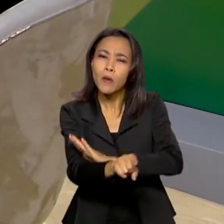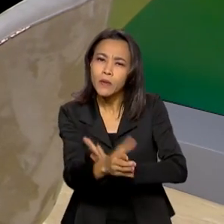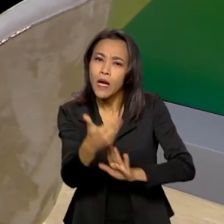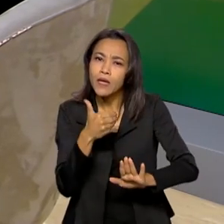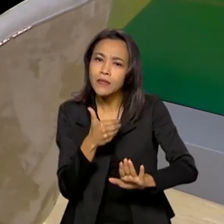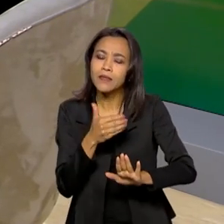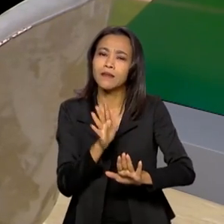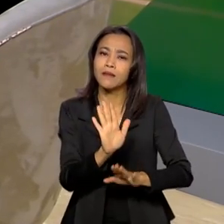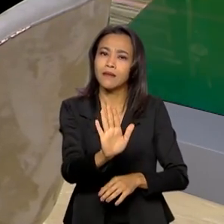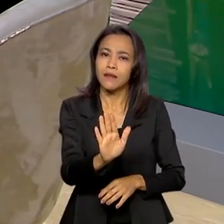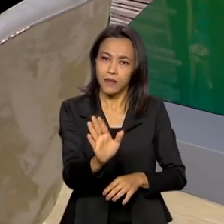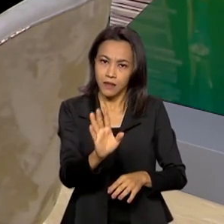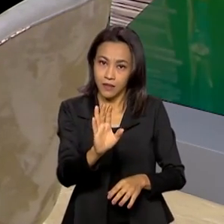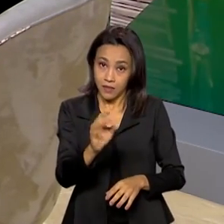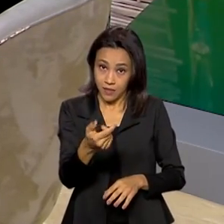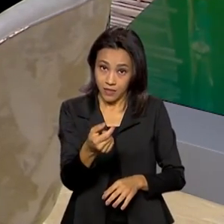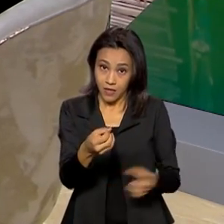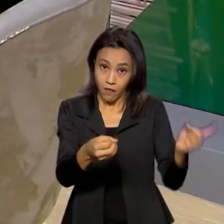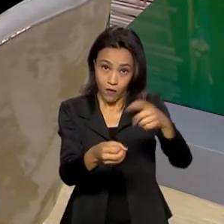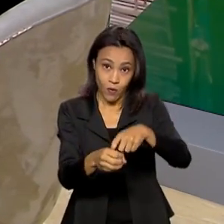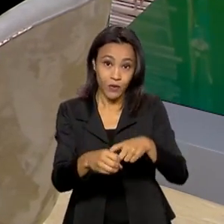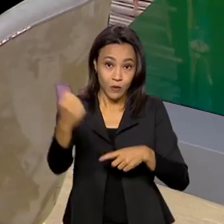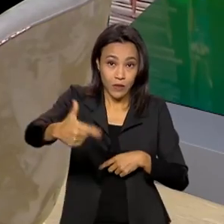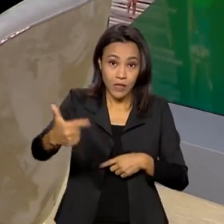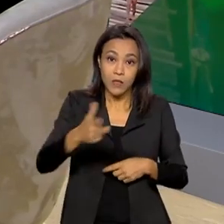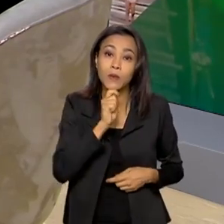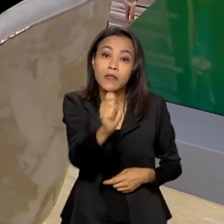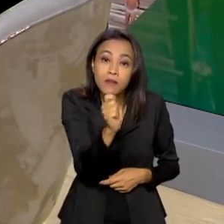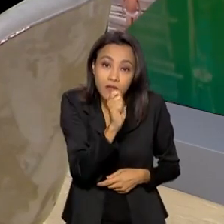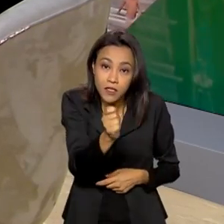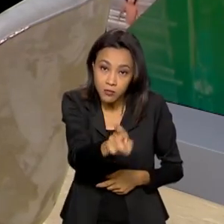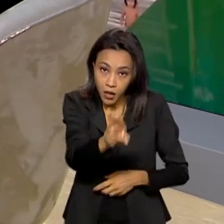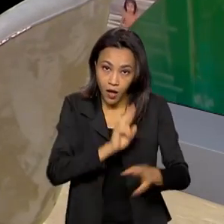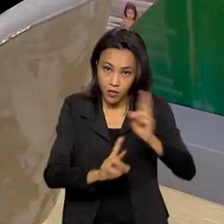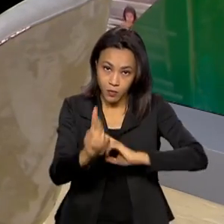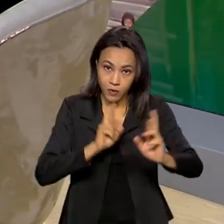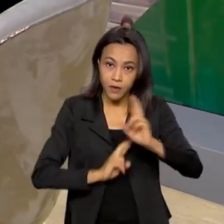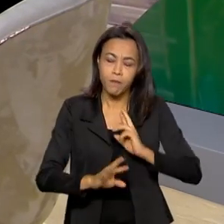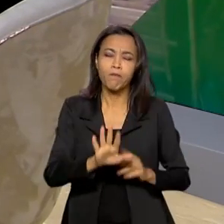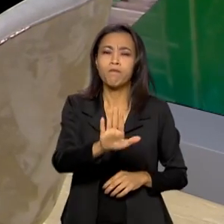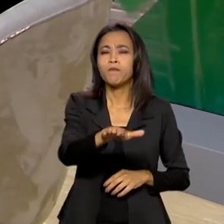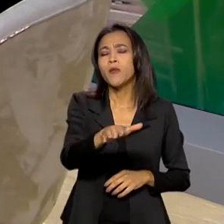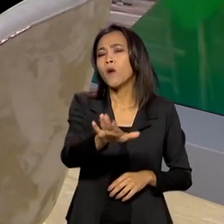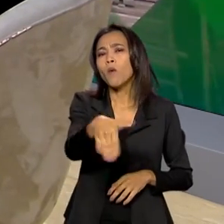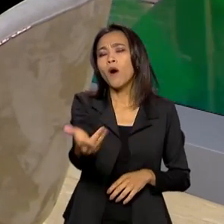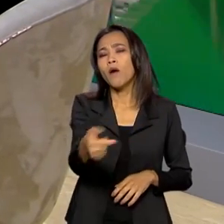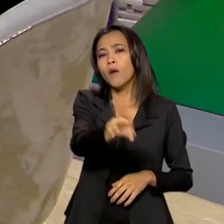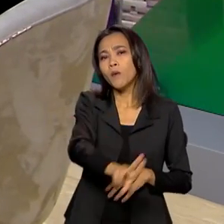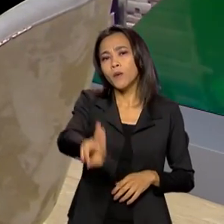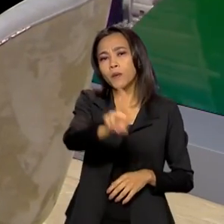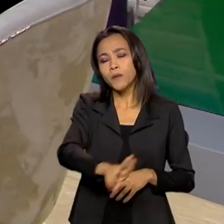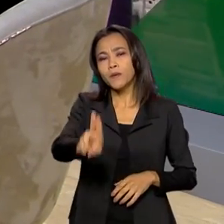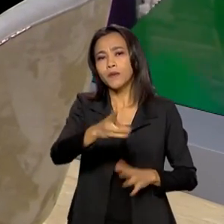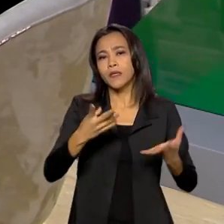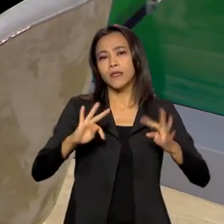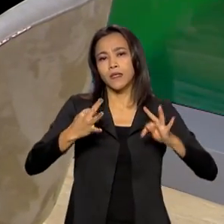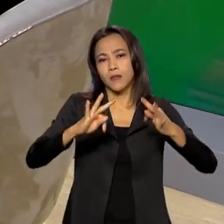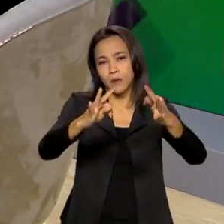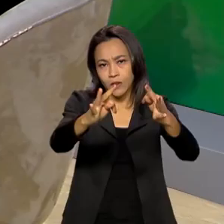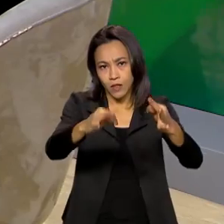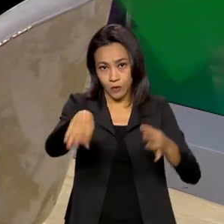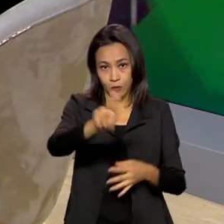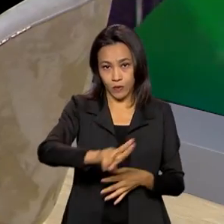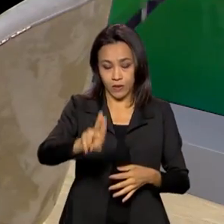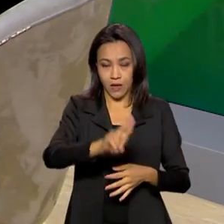senhor né Na volta do do segundo bloco começar a responder Qual que é o uso da tecnologia utilizada pelo